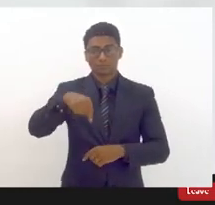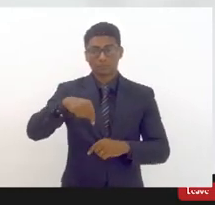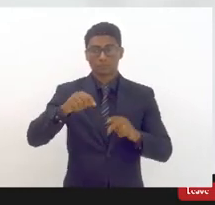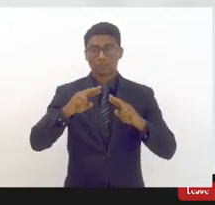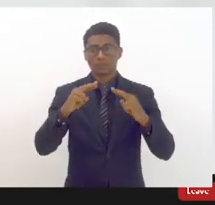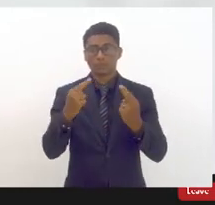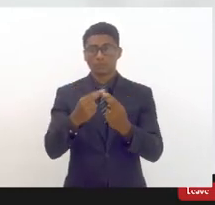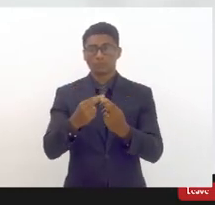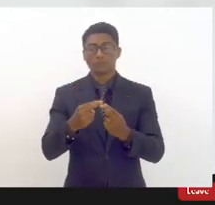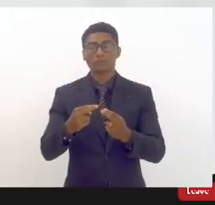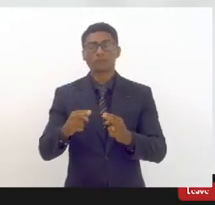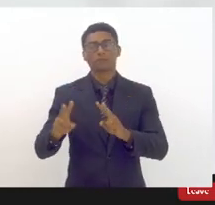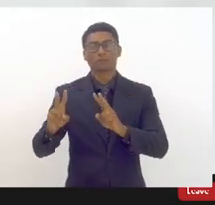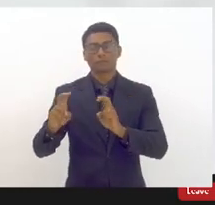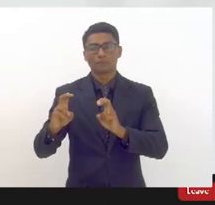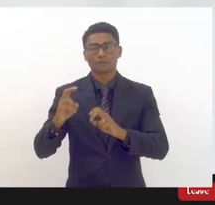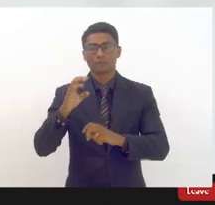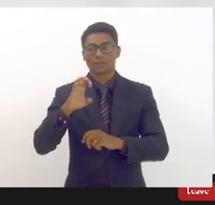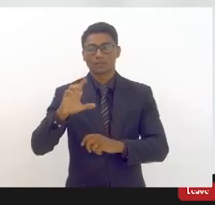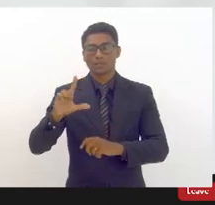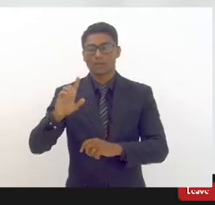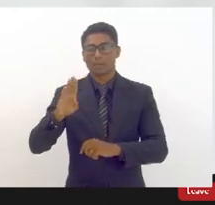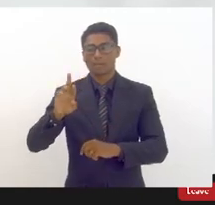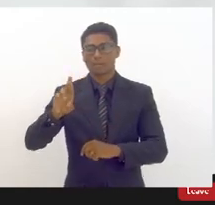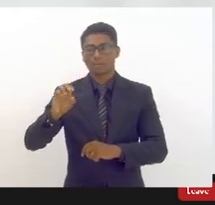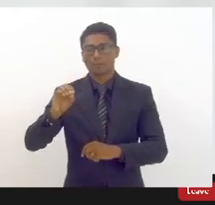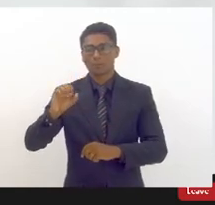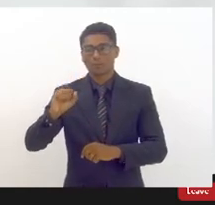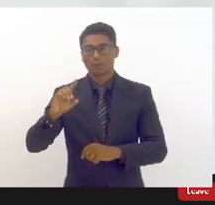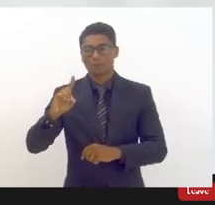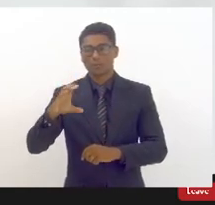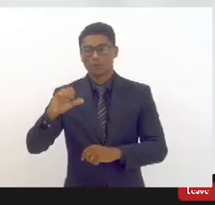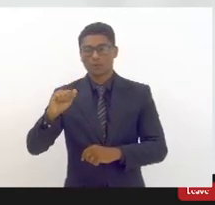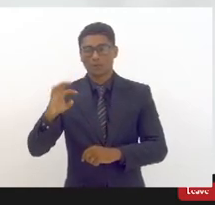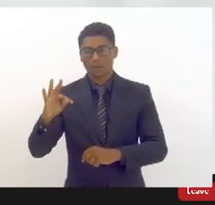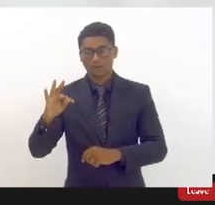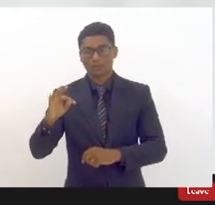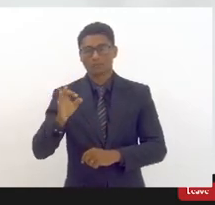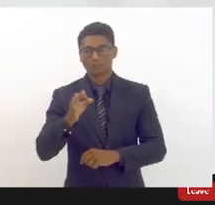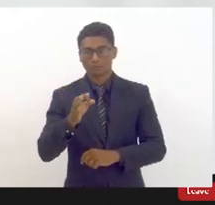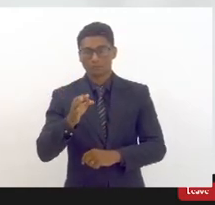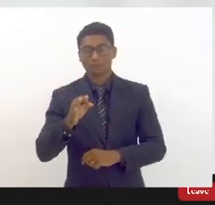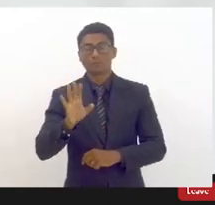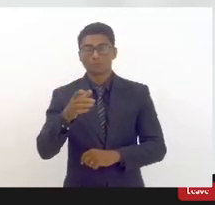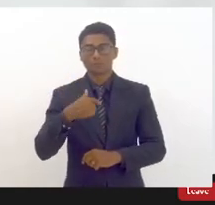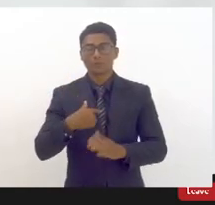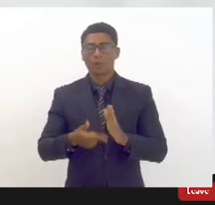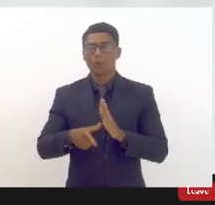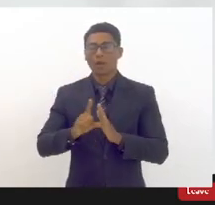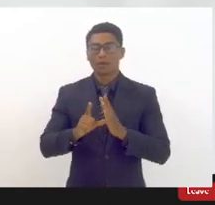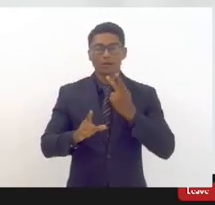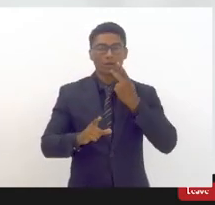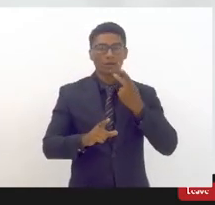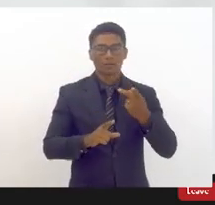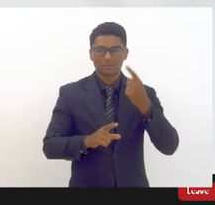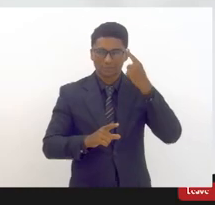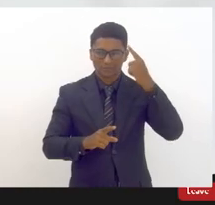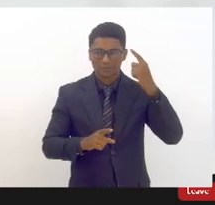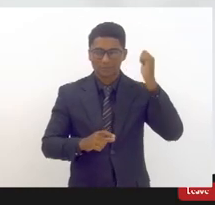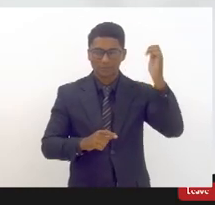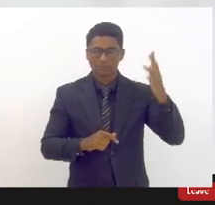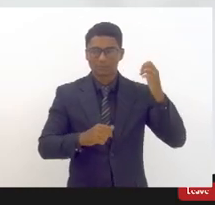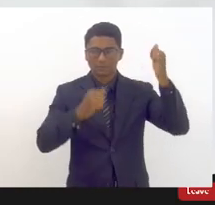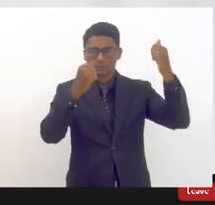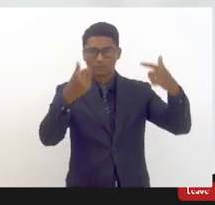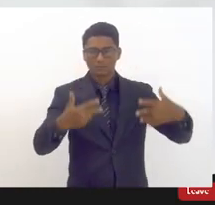sobre o Cell Broadcast, e a gente está implementando, e foi tudo que a gente comentou até agora, mas eu fiz o meu comentário anterior na minha fala inicial,